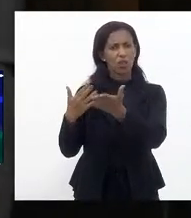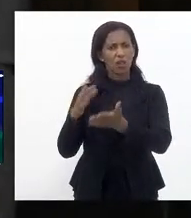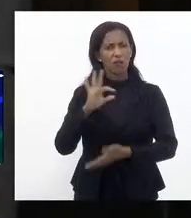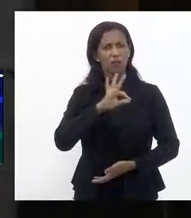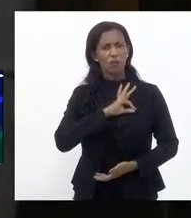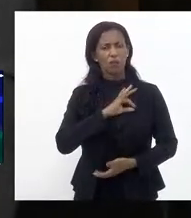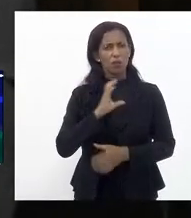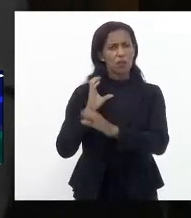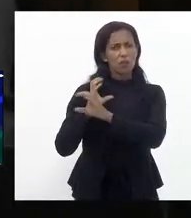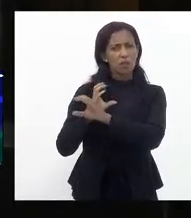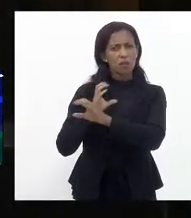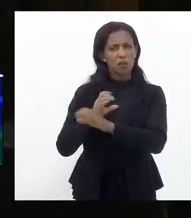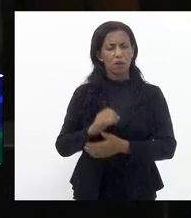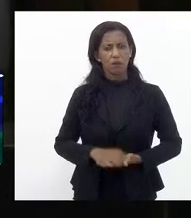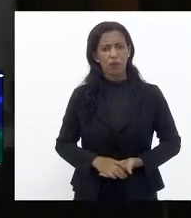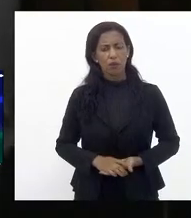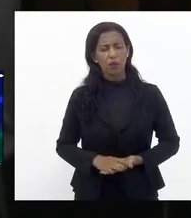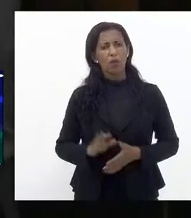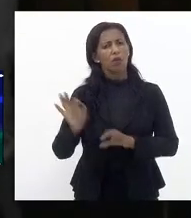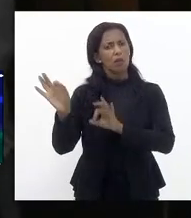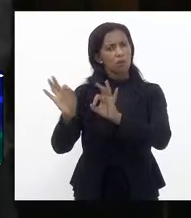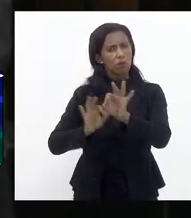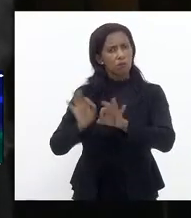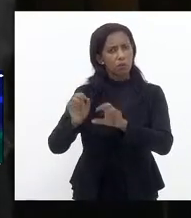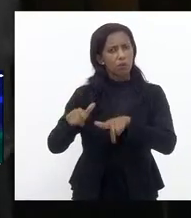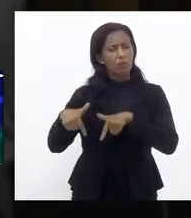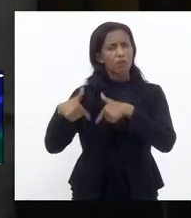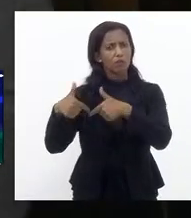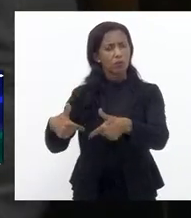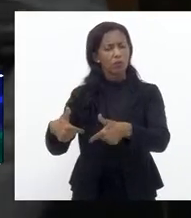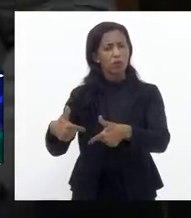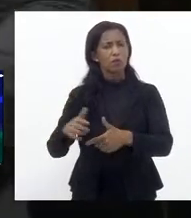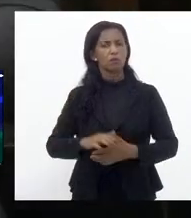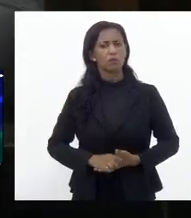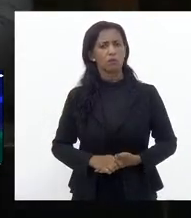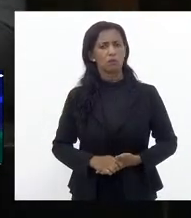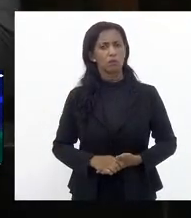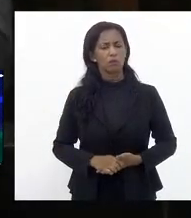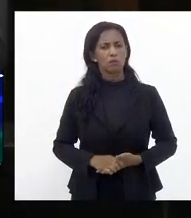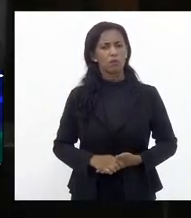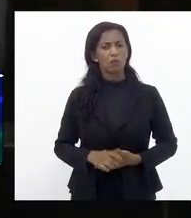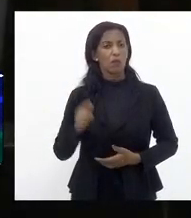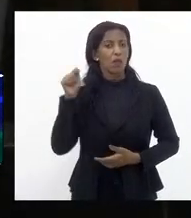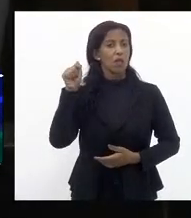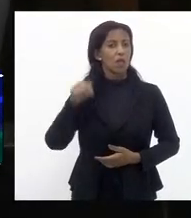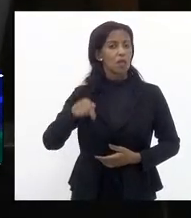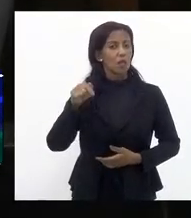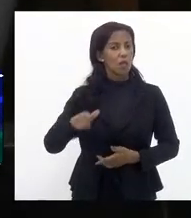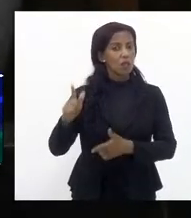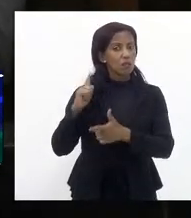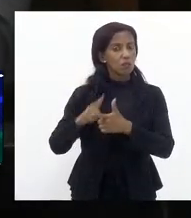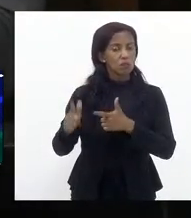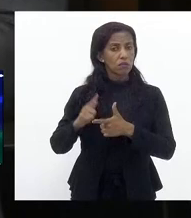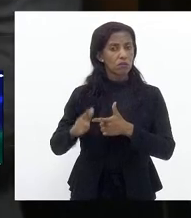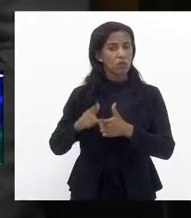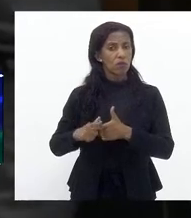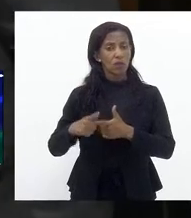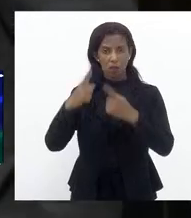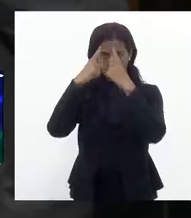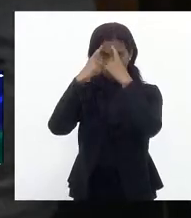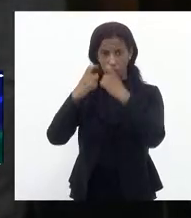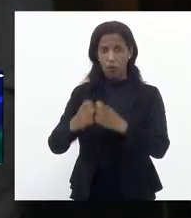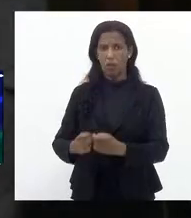Polícia Civil que medidas cabíveis sejam tomadas e que esse caso aqui da